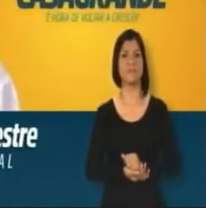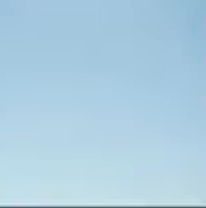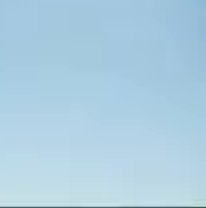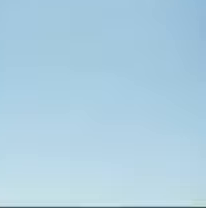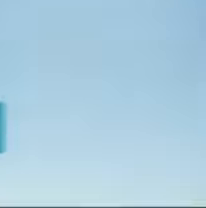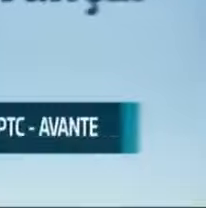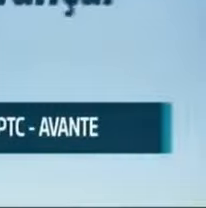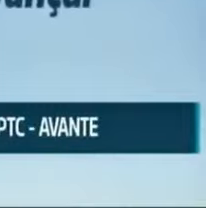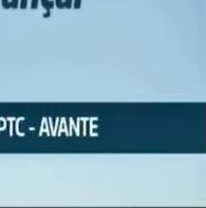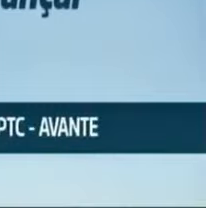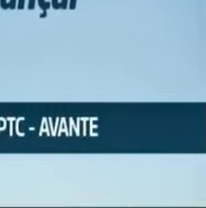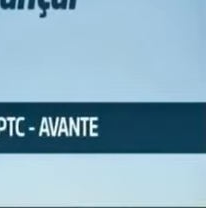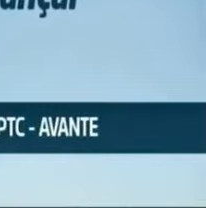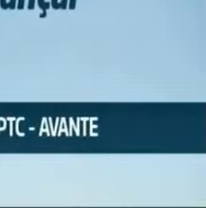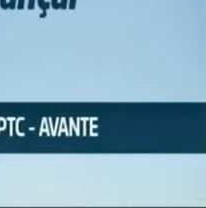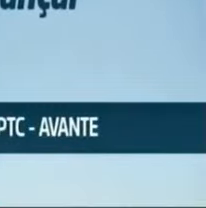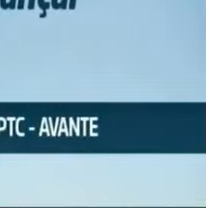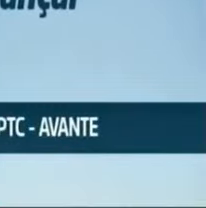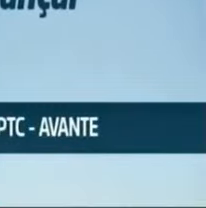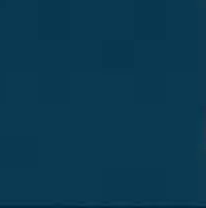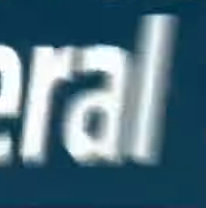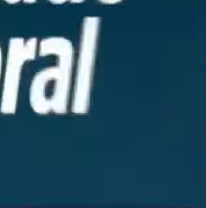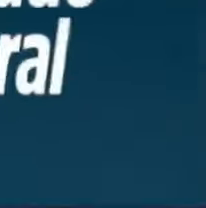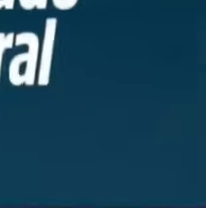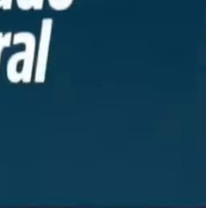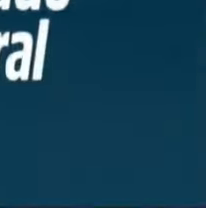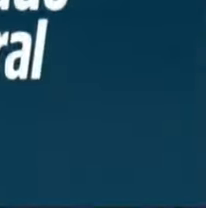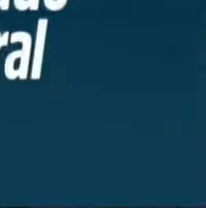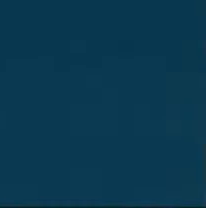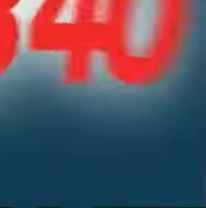2733. Coligação, hora de avançar.